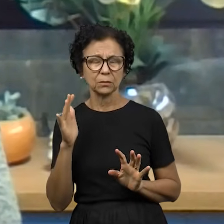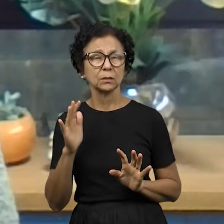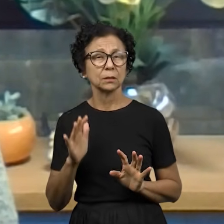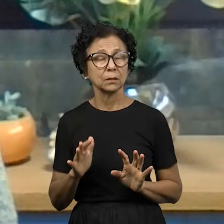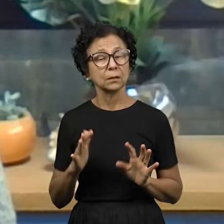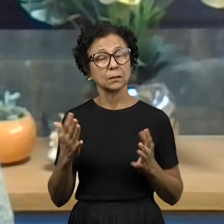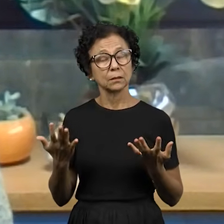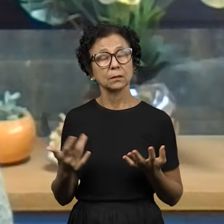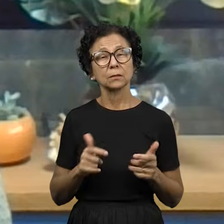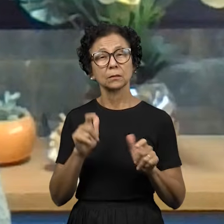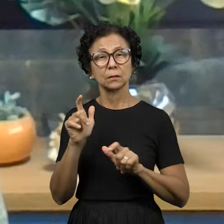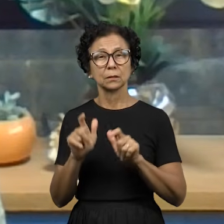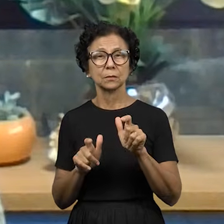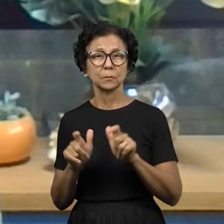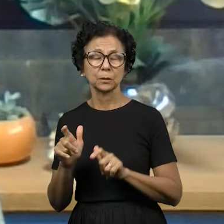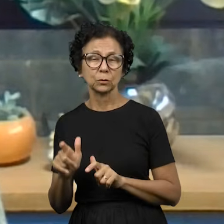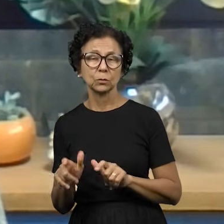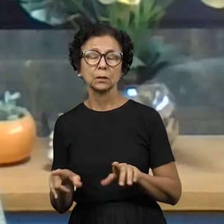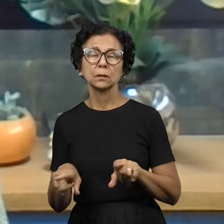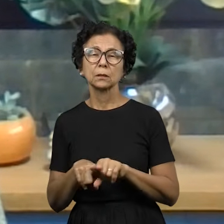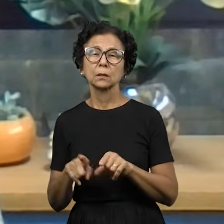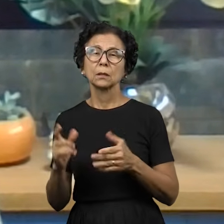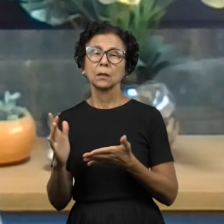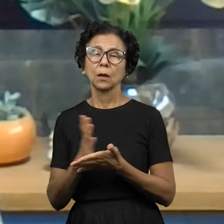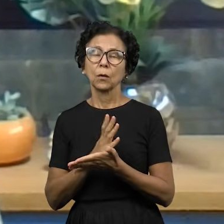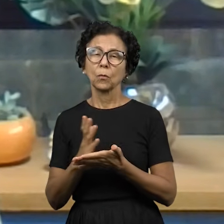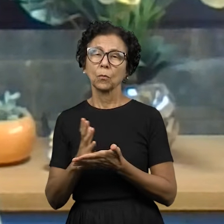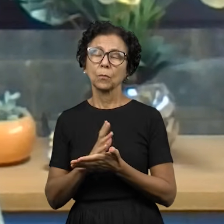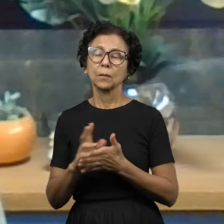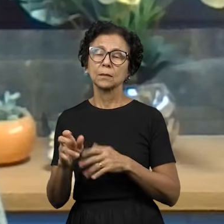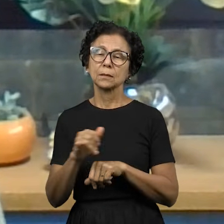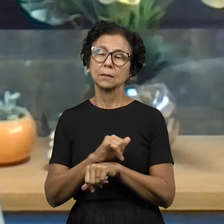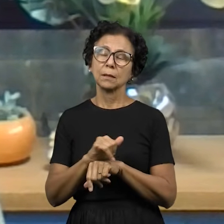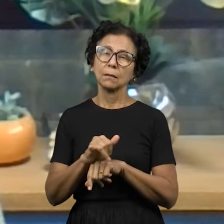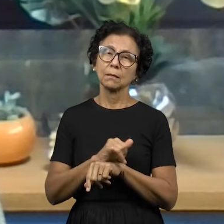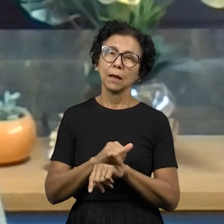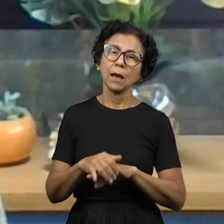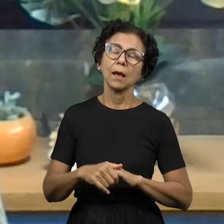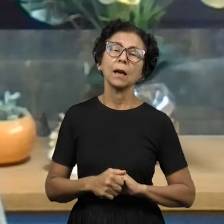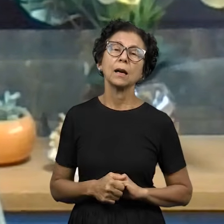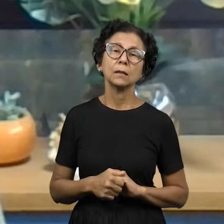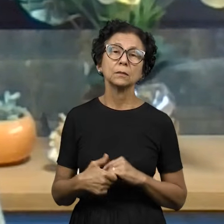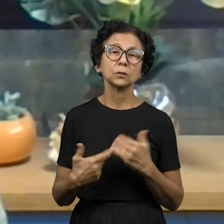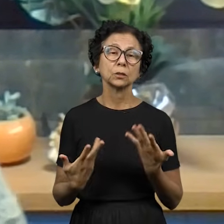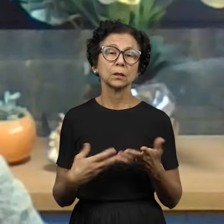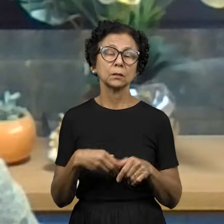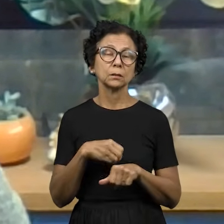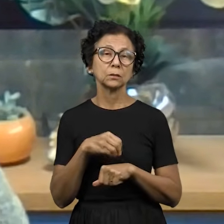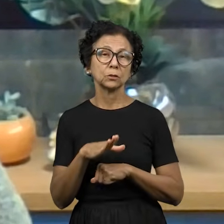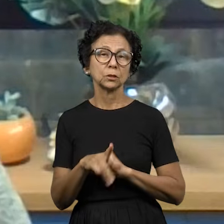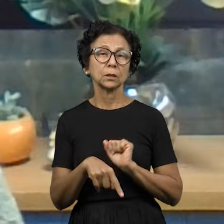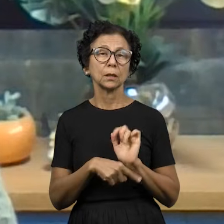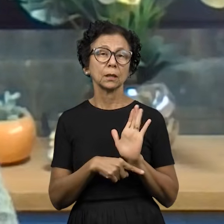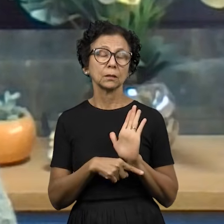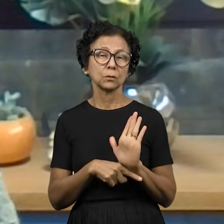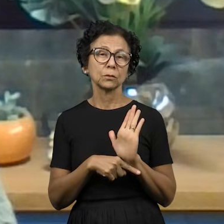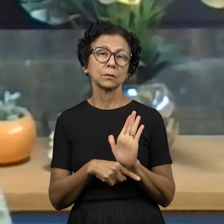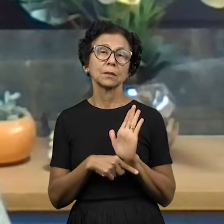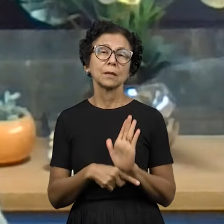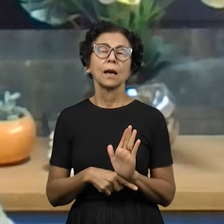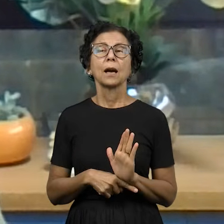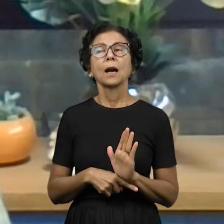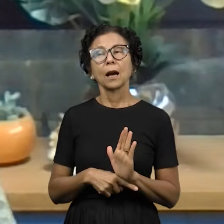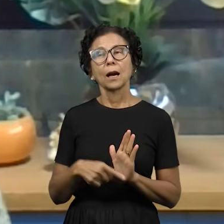Então, essas pessoas, existem alguns recursos físicos que nós podemos orientar para ajudá-los